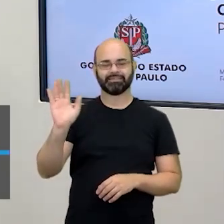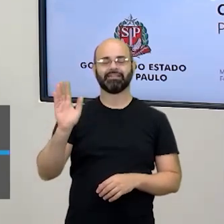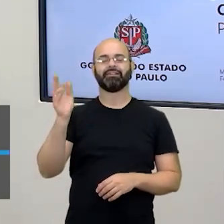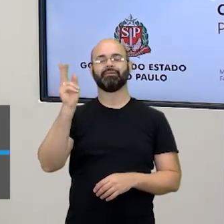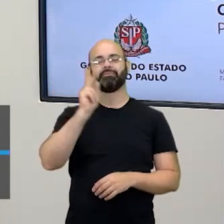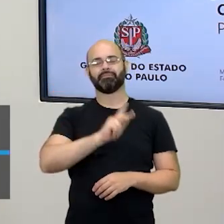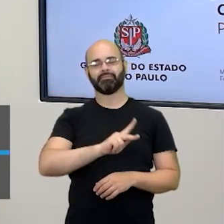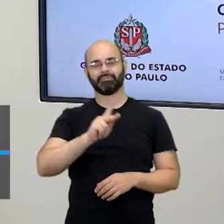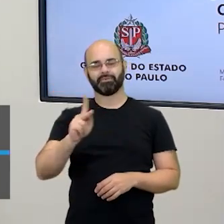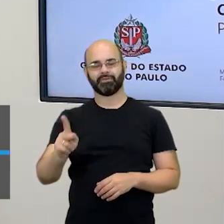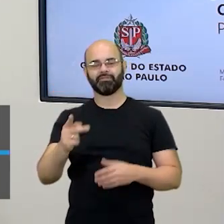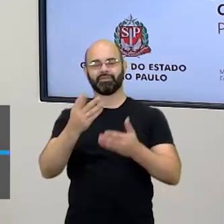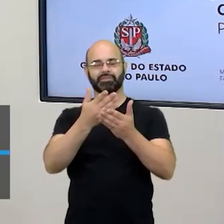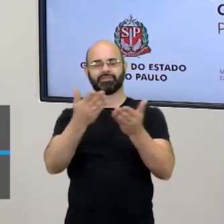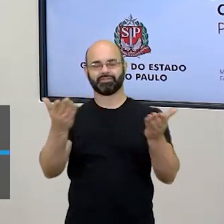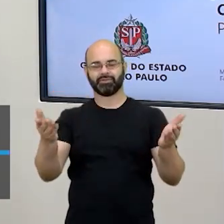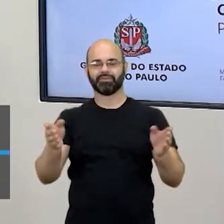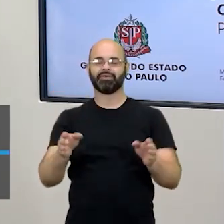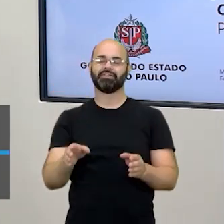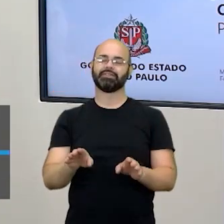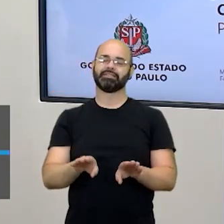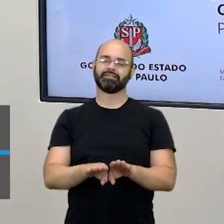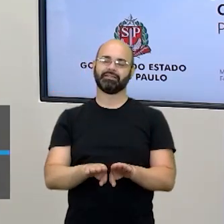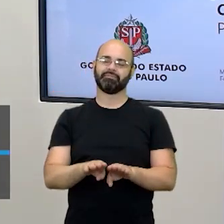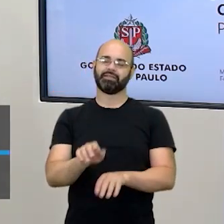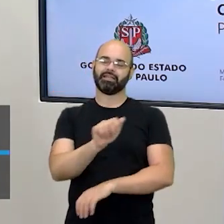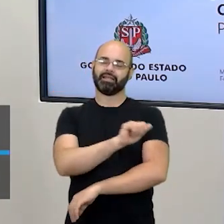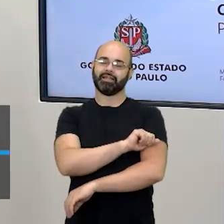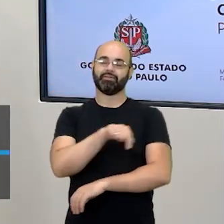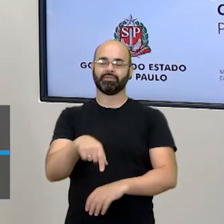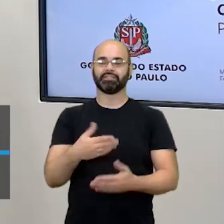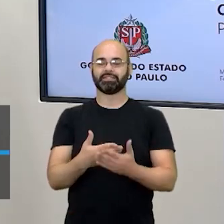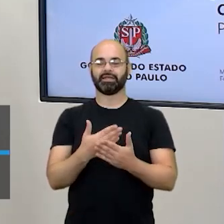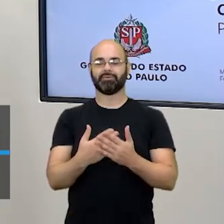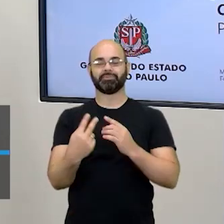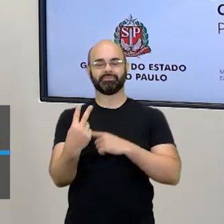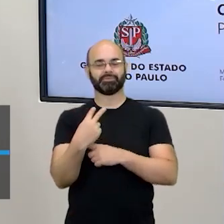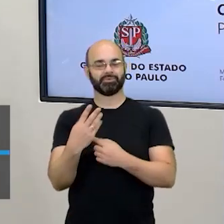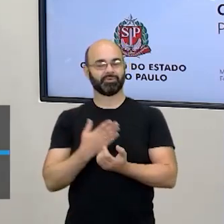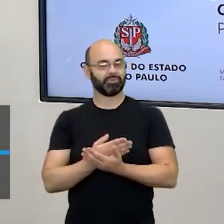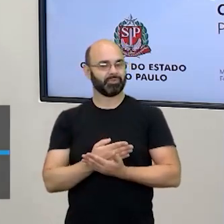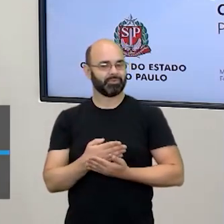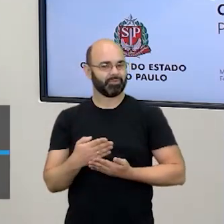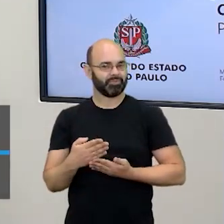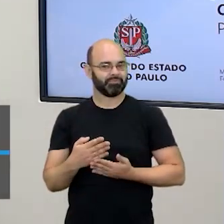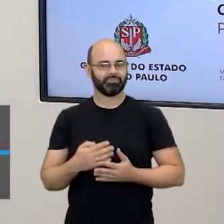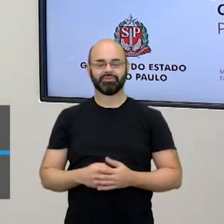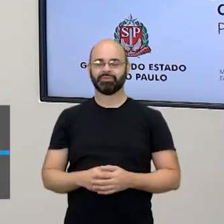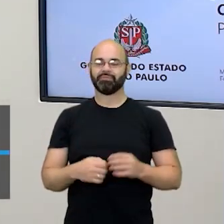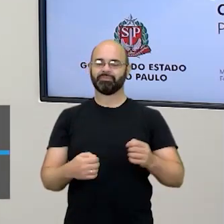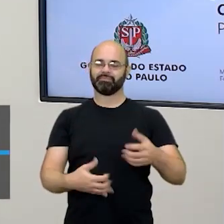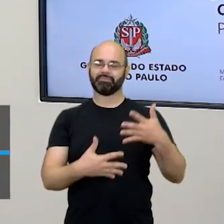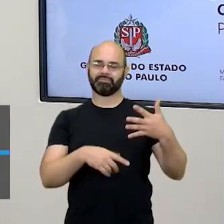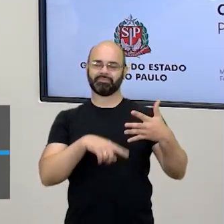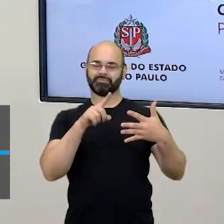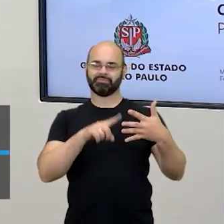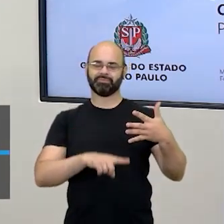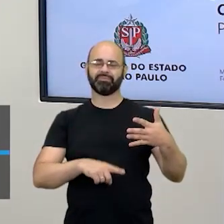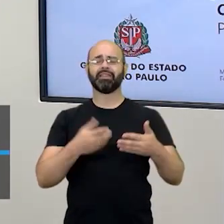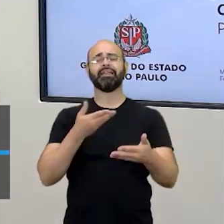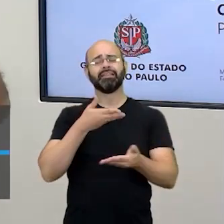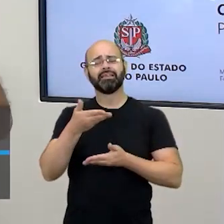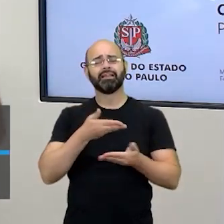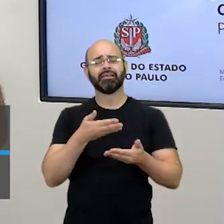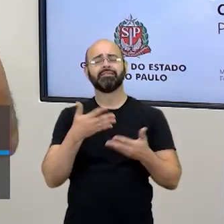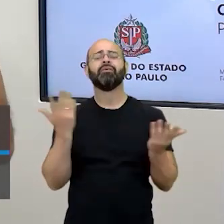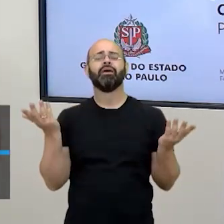principalmente para os alunos que já começaram a acompanhar a aula e muitos deles já estão pedindo aqui interação.